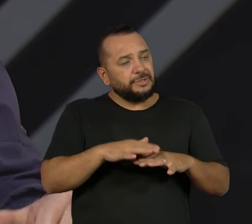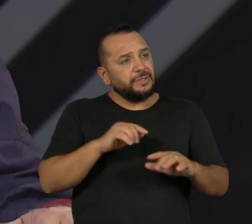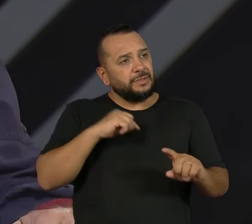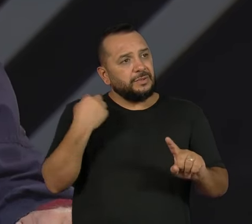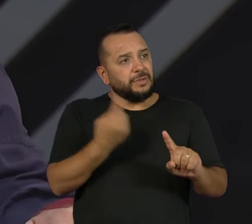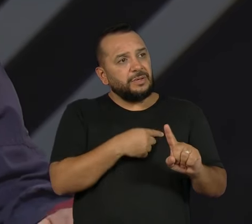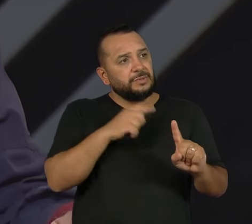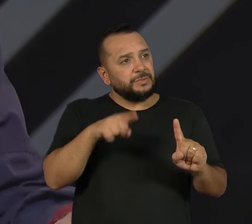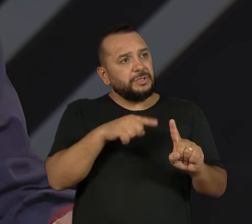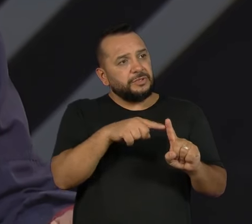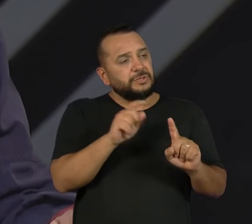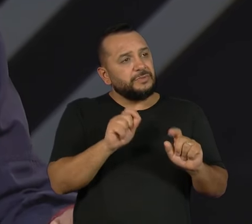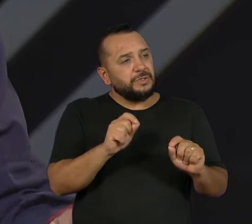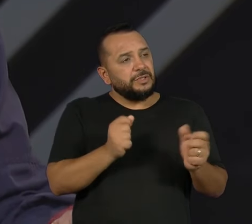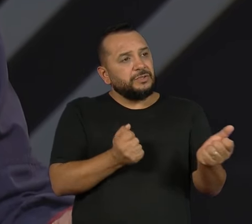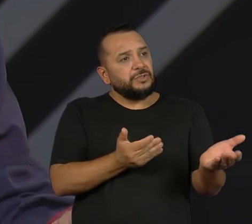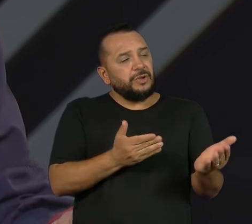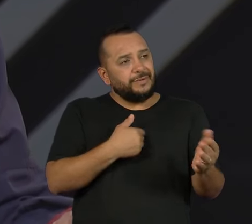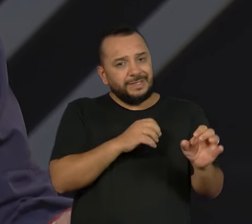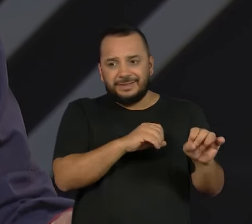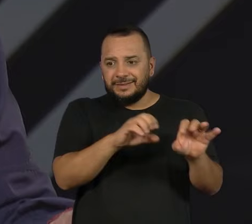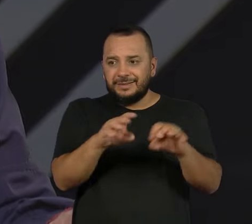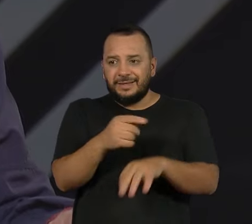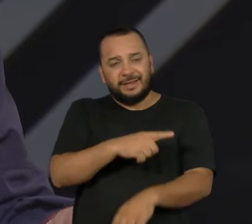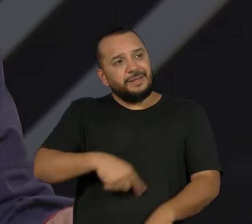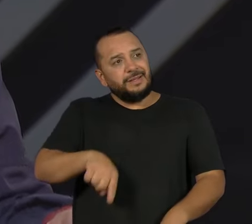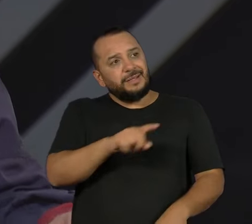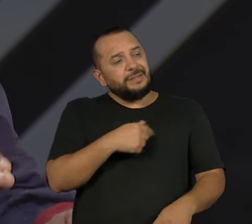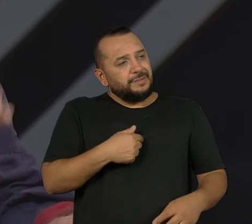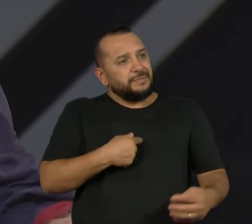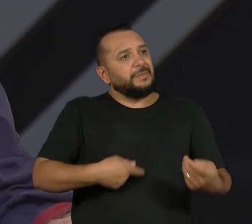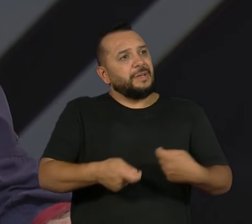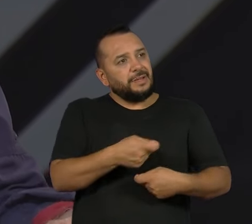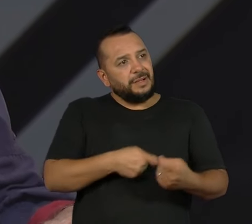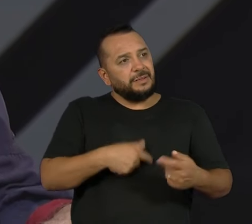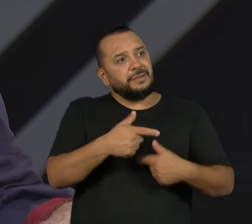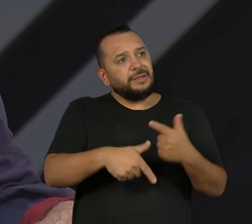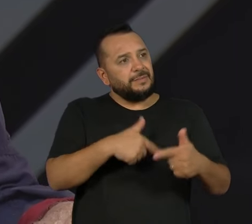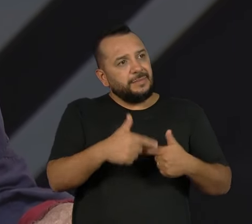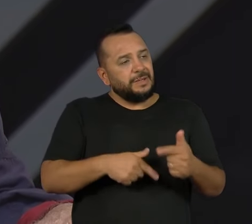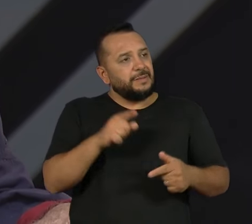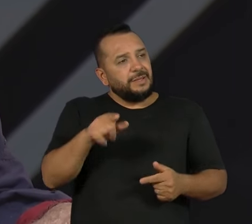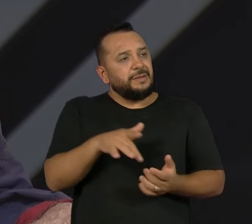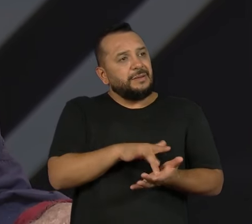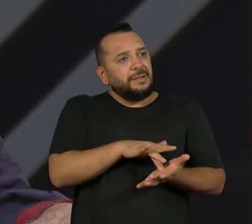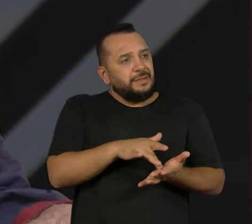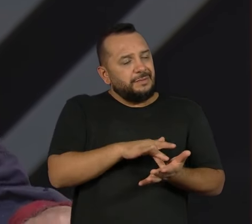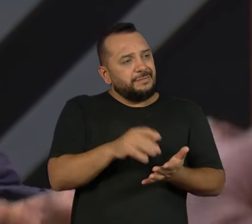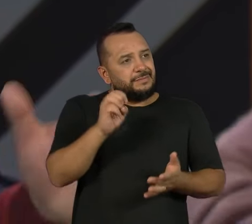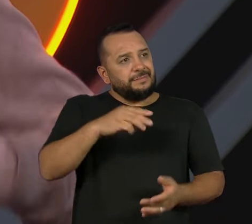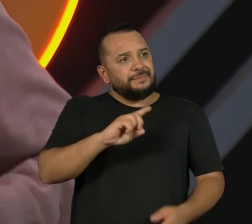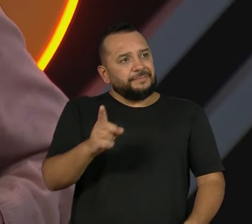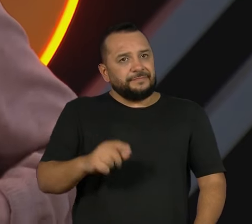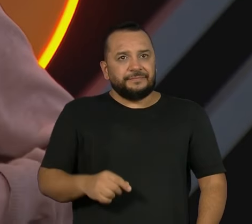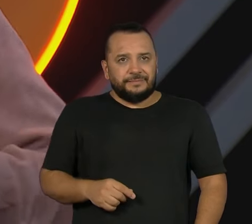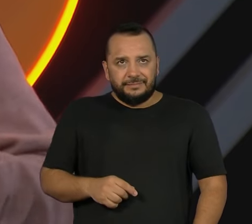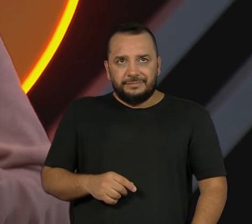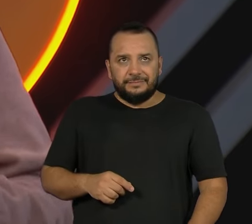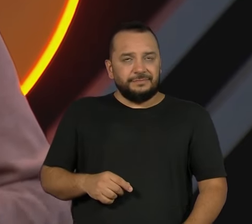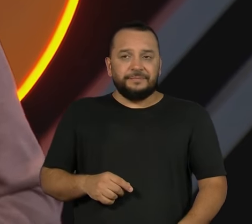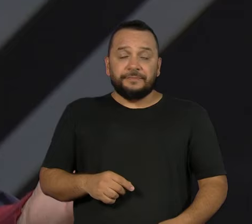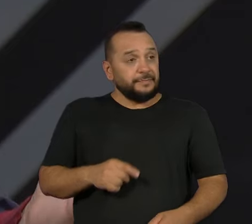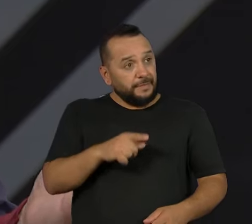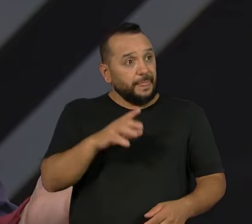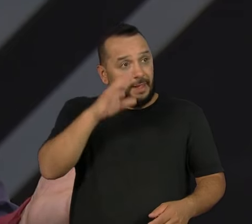jovem era capacitá-lo para um mercado de trabalho, independente dele ser bailarino ou não. Porque então ele precisava